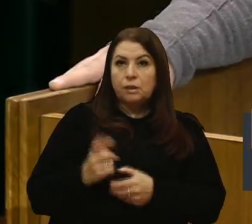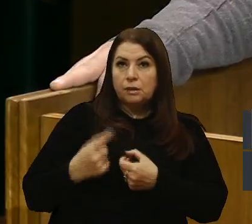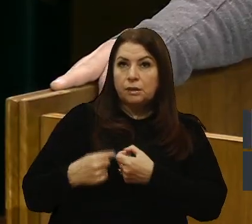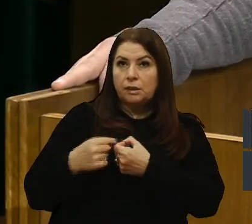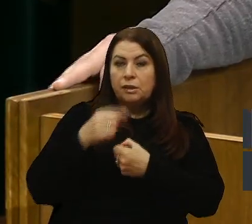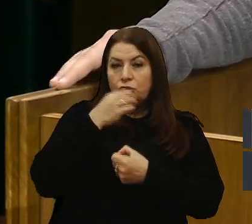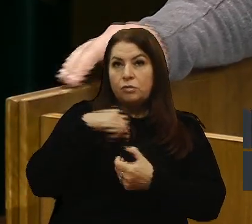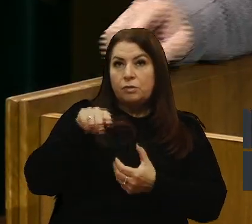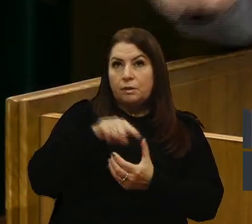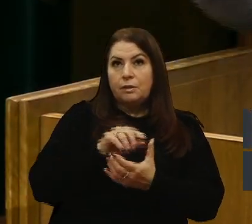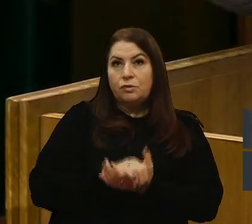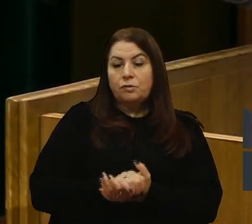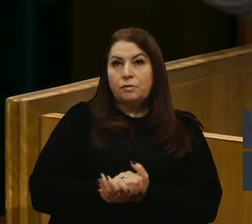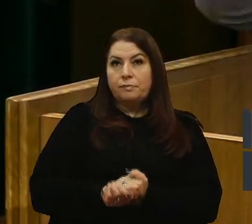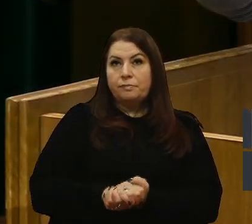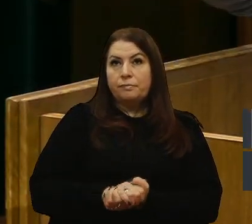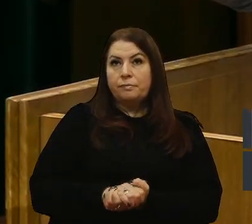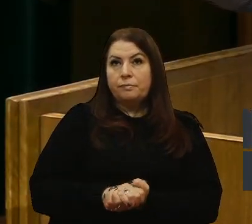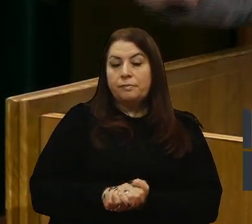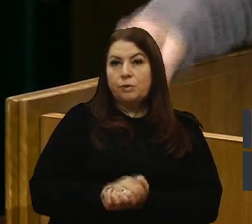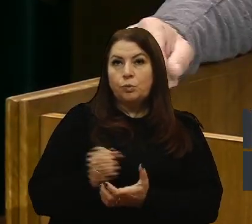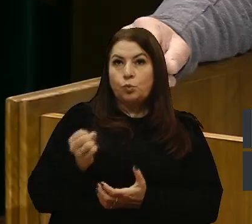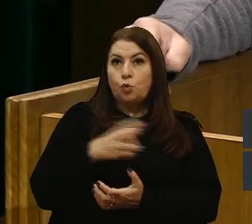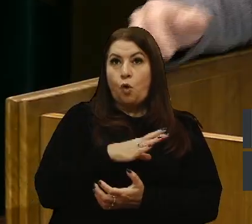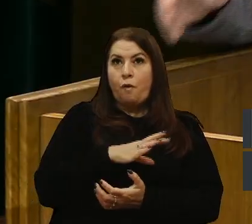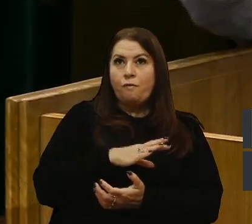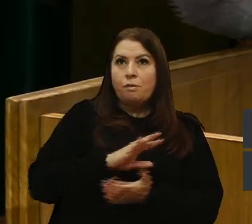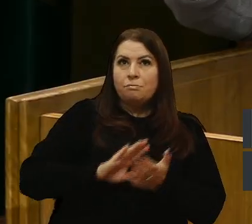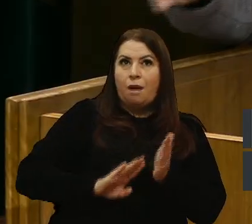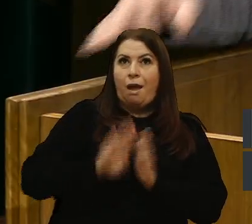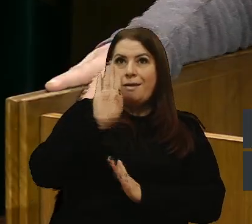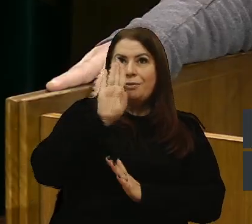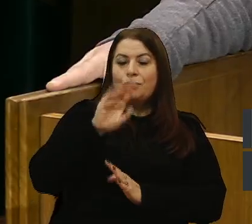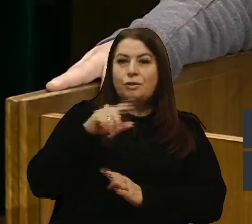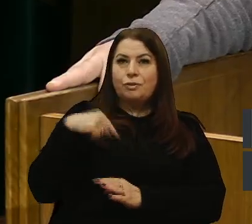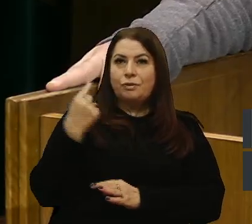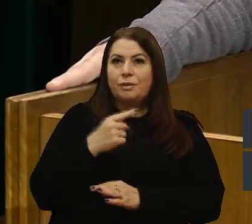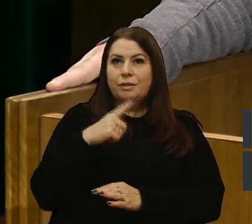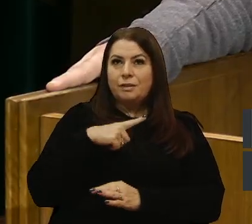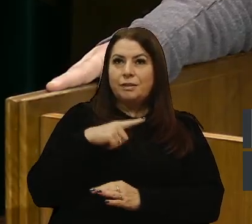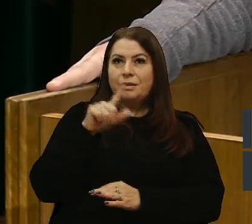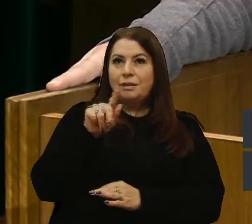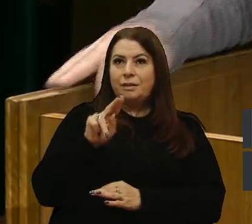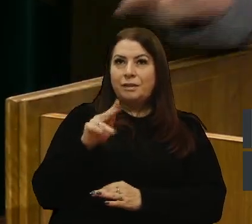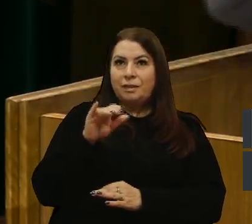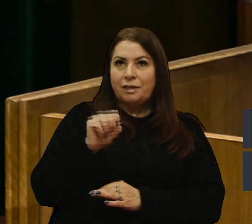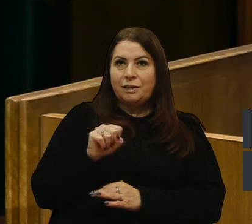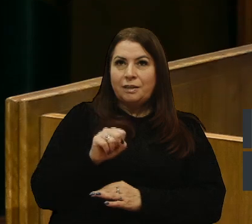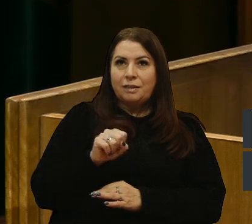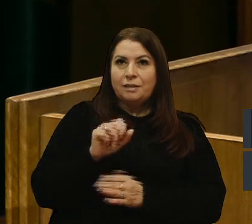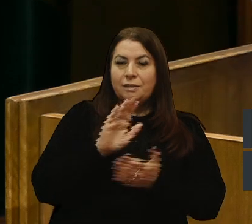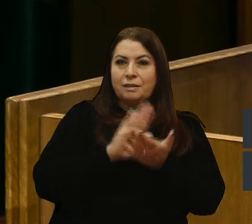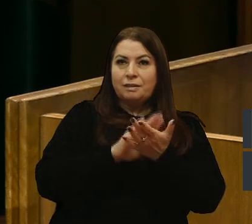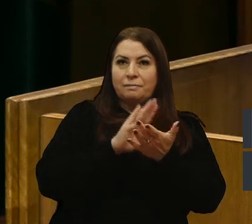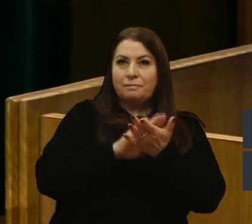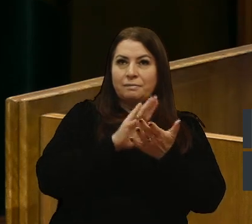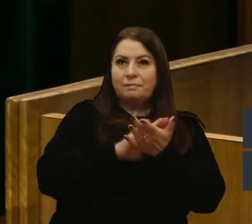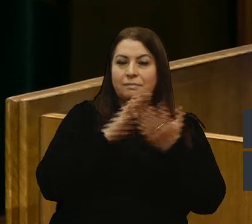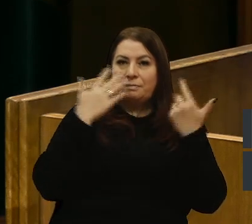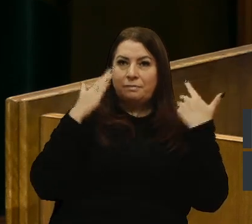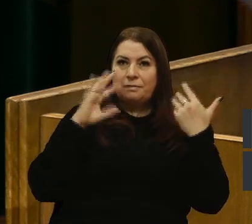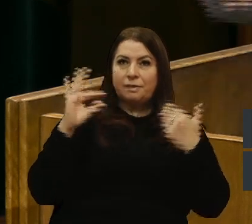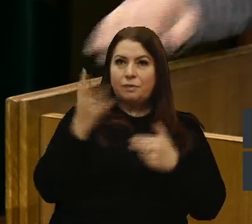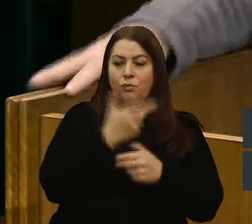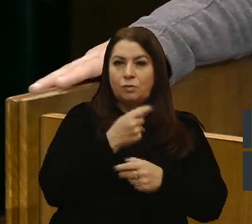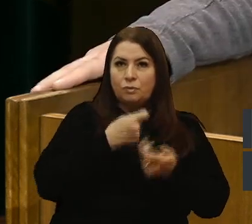de Caxias do Sul bateu um novo recorde e que nós entraremos no Guinness Book. Parabéns a toda